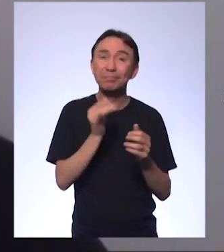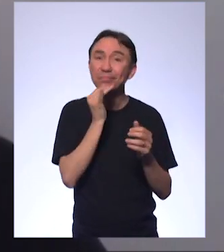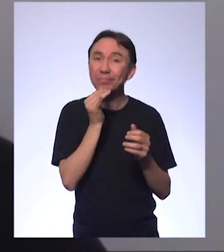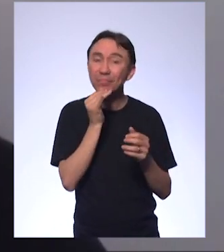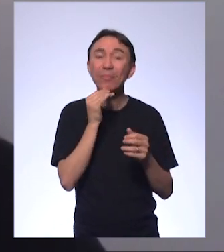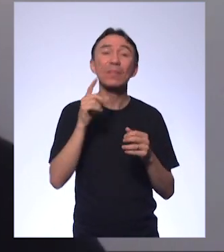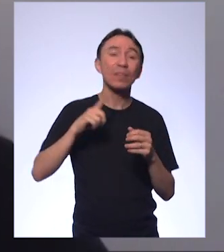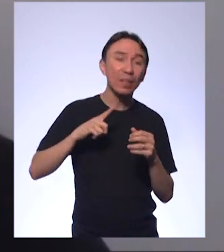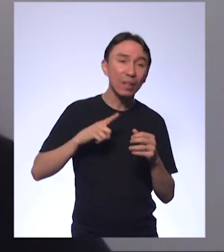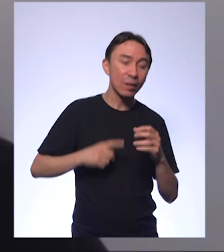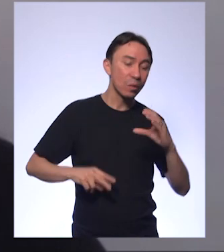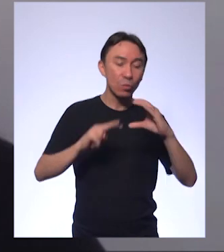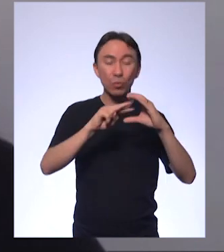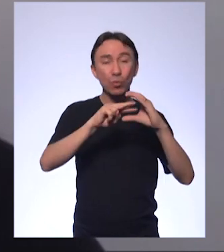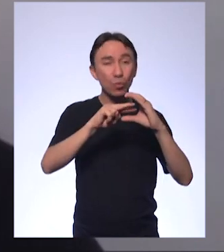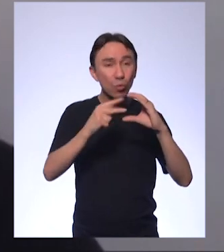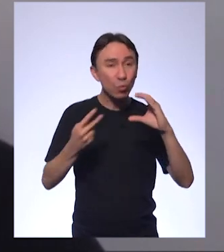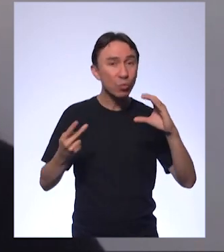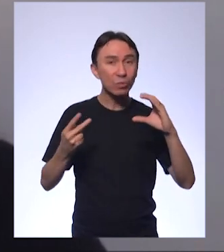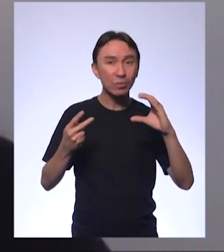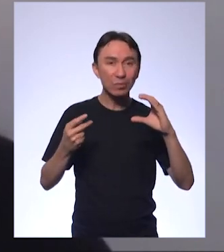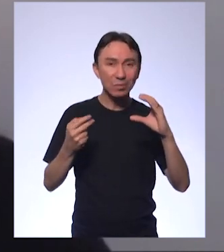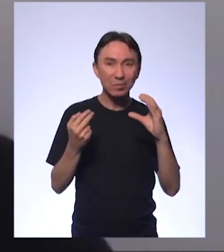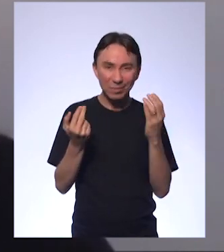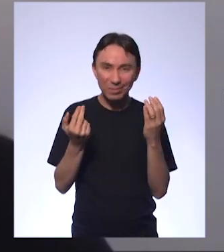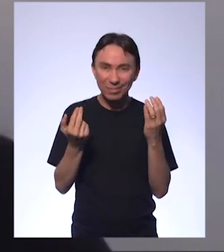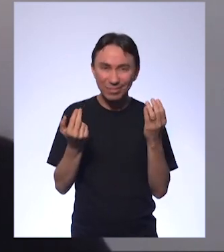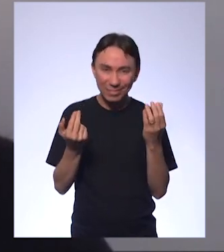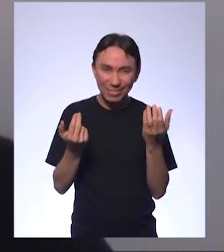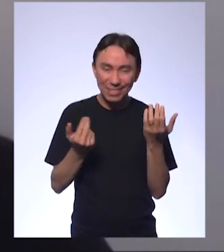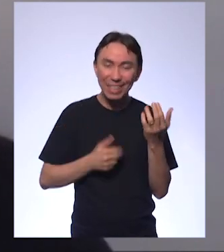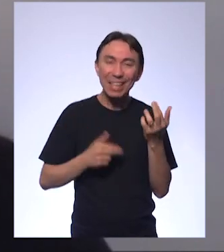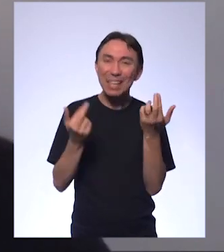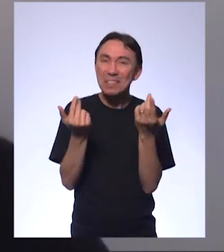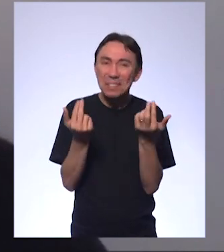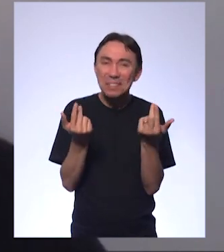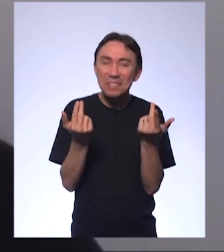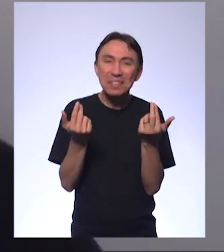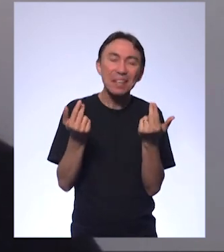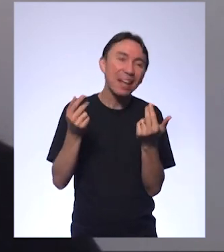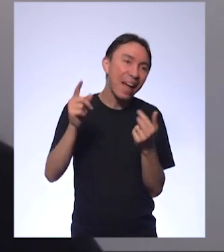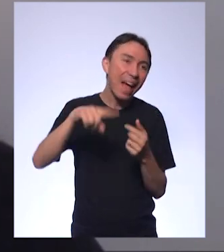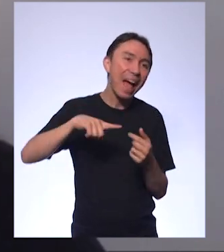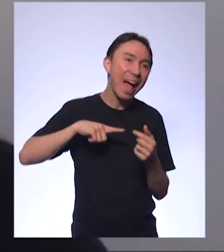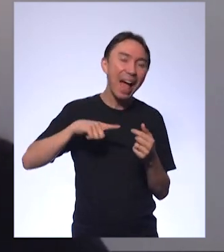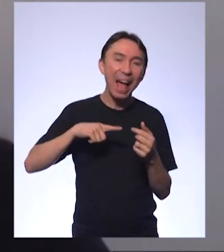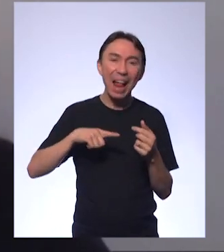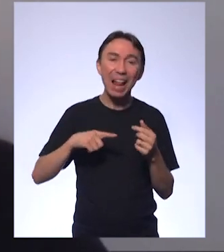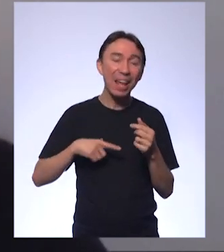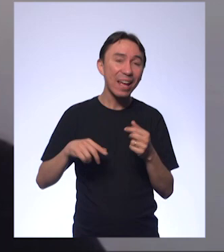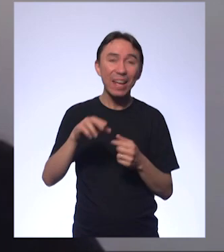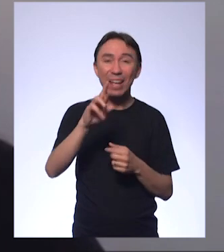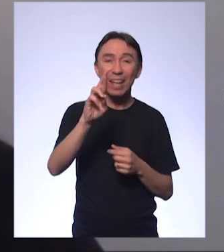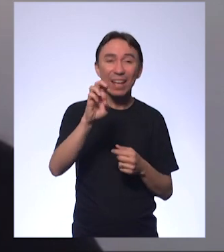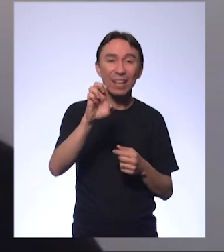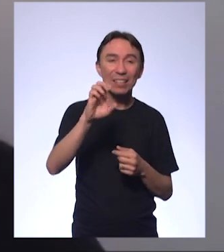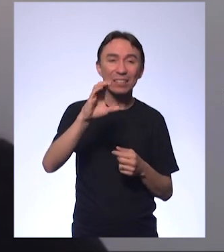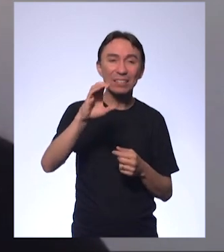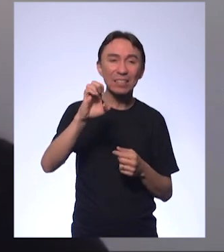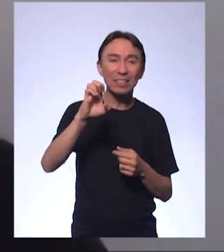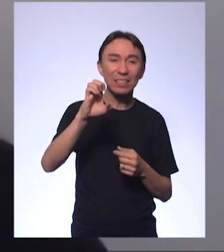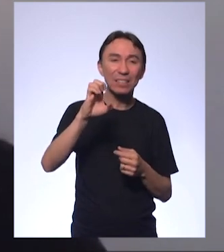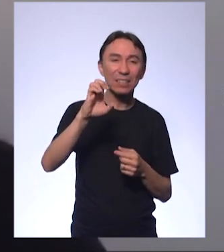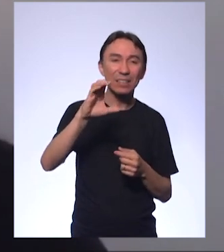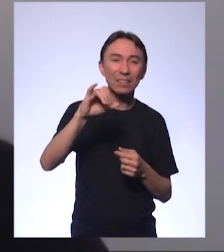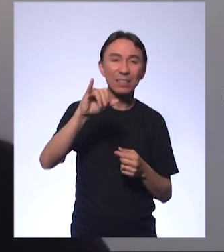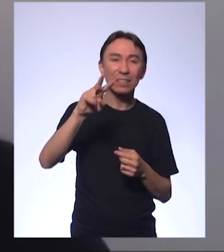vai manifestar outra característica, né? Mas essa característica que é manifestada só em homozigose recessiva, ou seja,